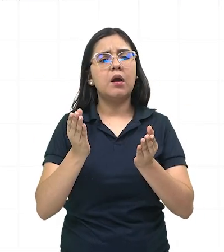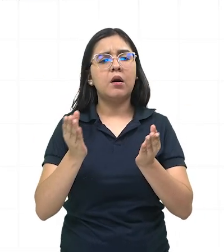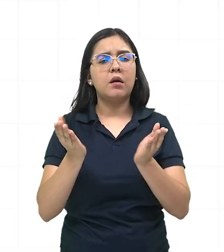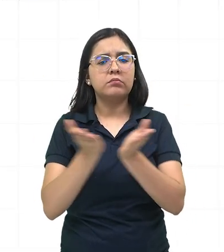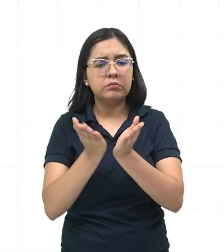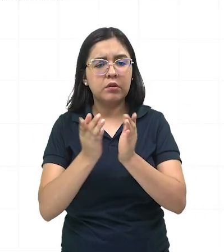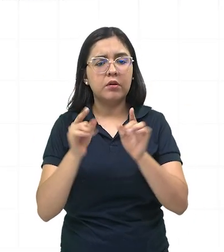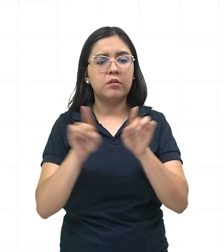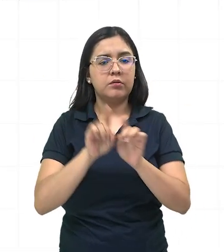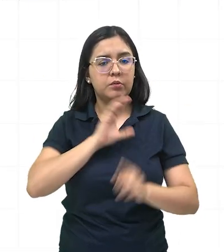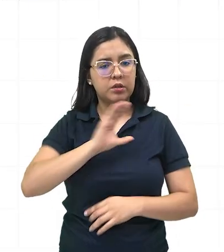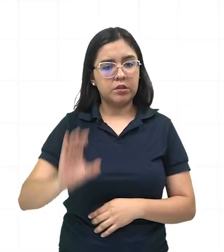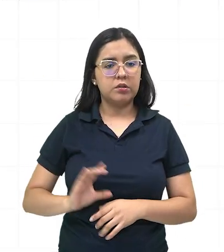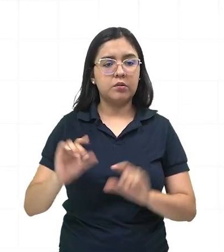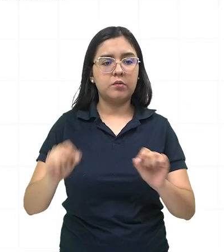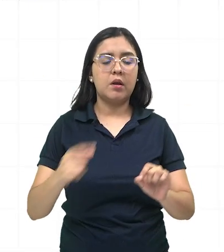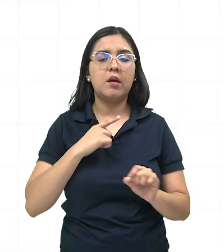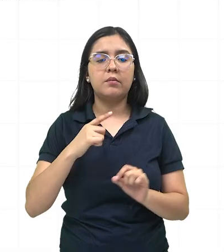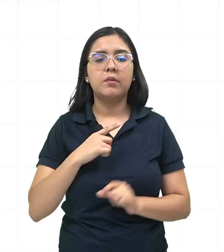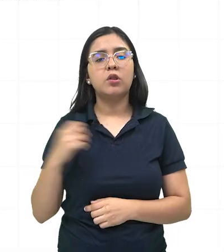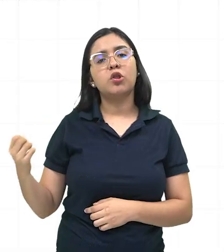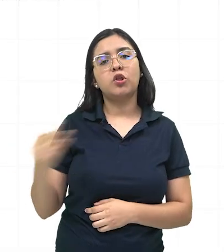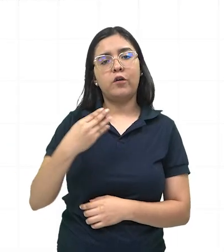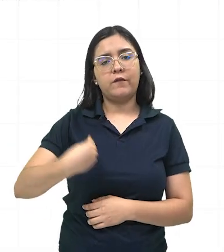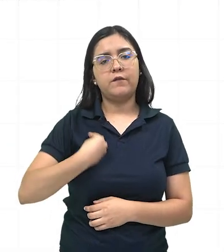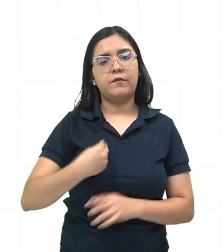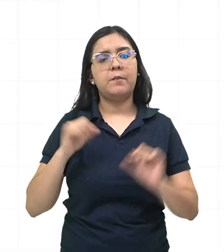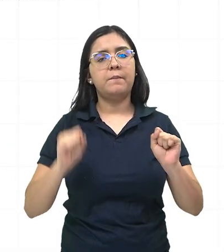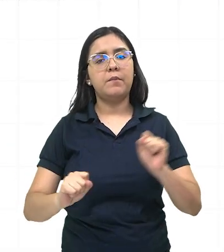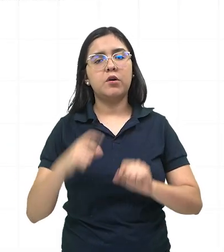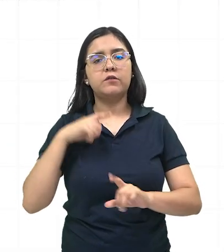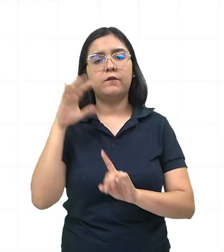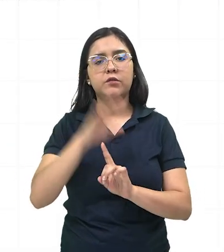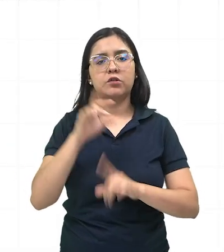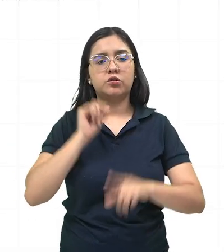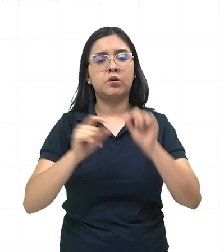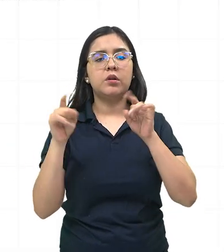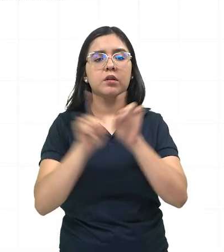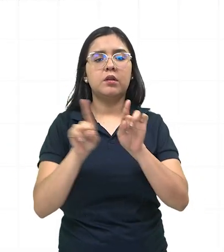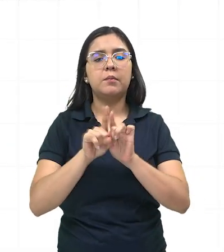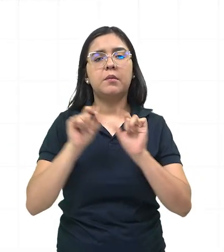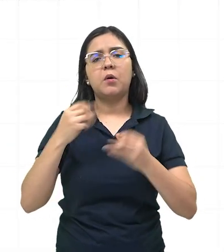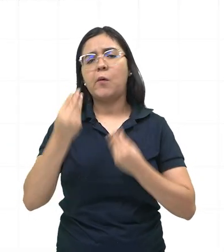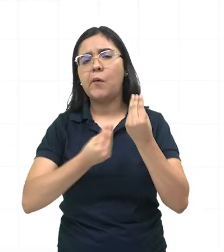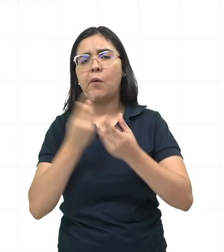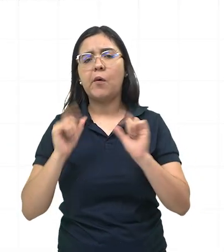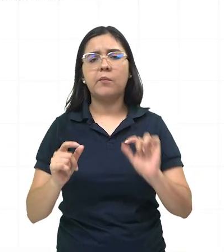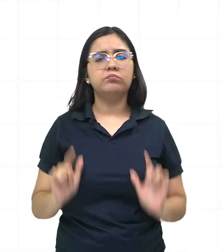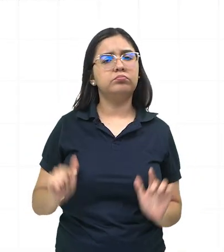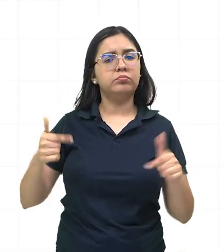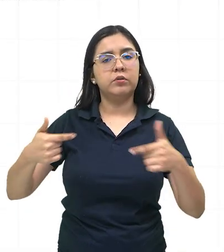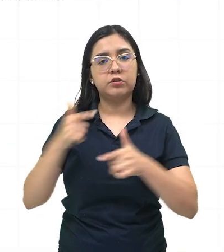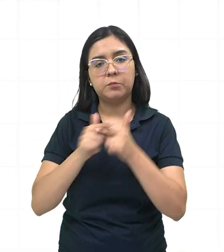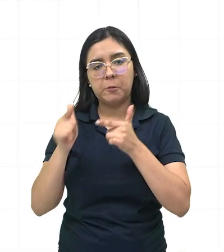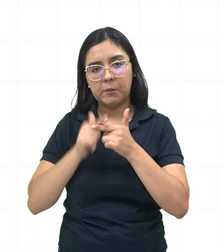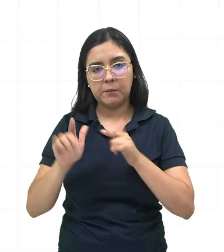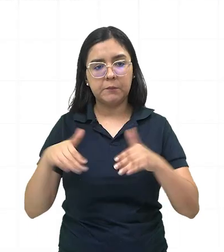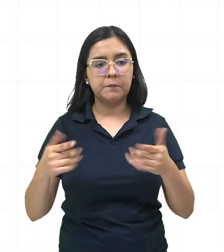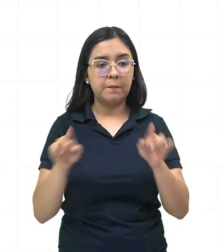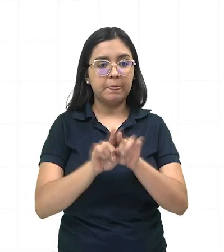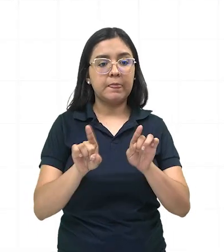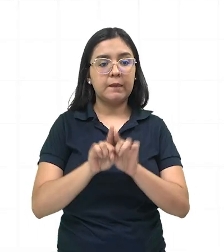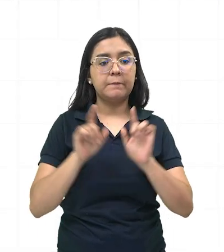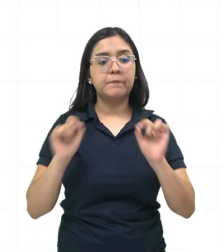uma passagem para um novo tipo de vida, que pode influenciar suas escolhas e a maneira de enfrentar dificuldades. E aqui